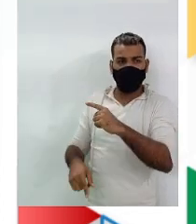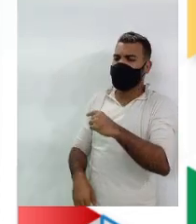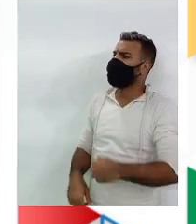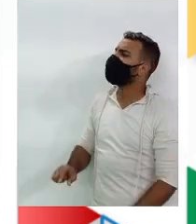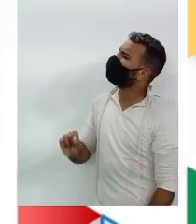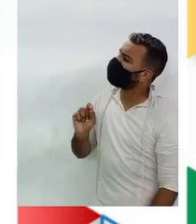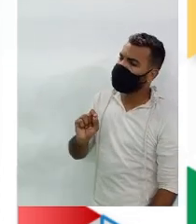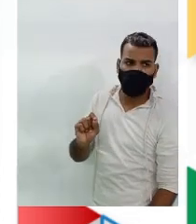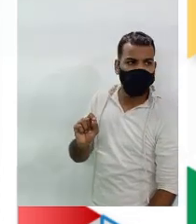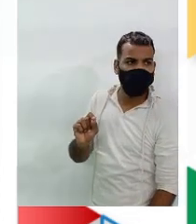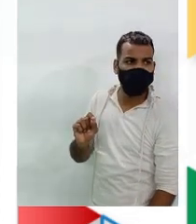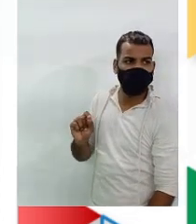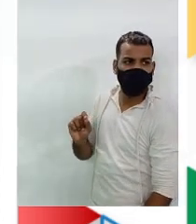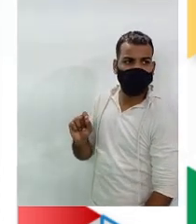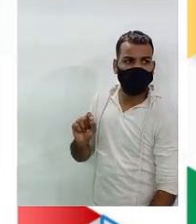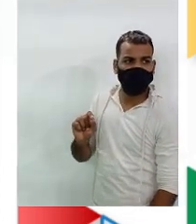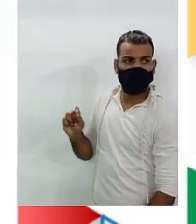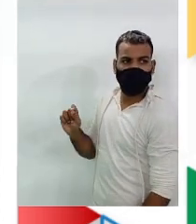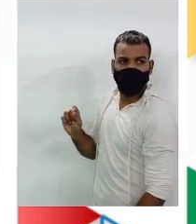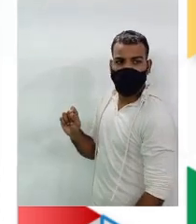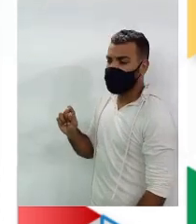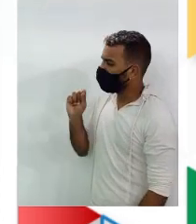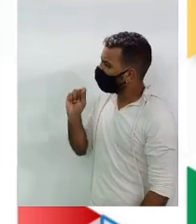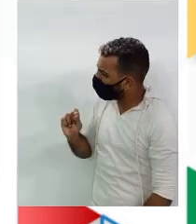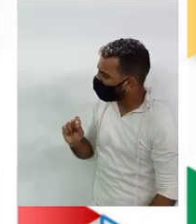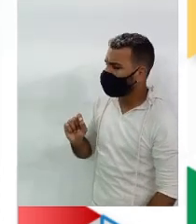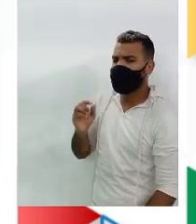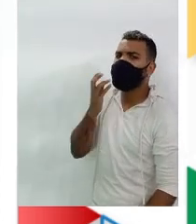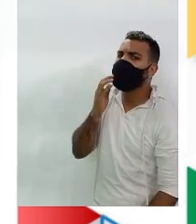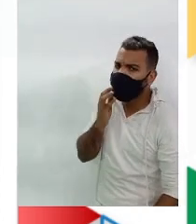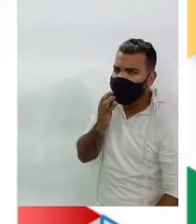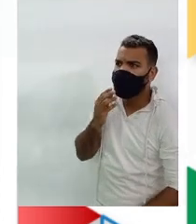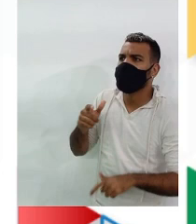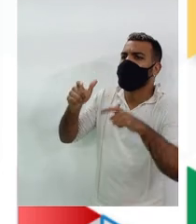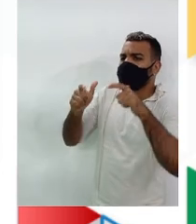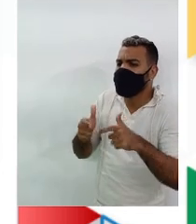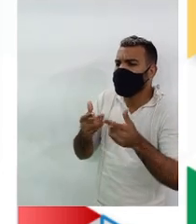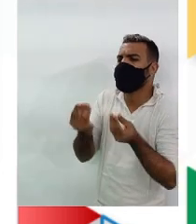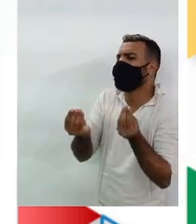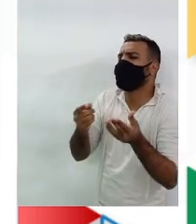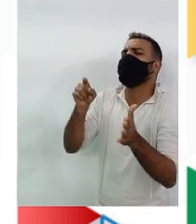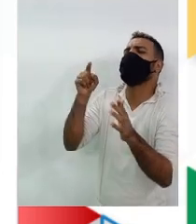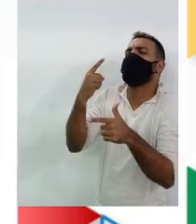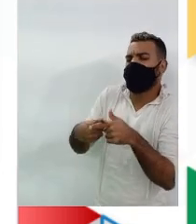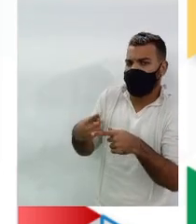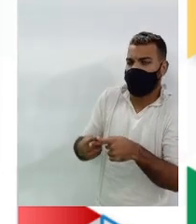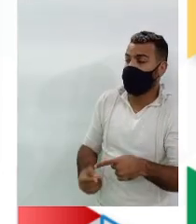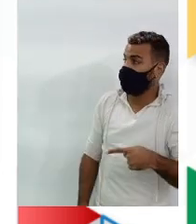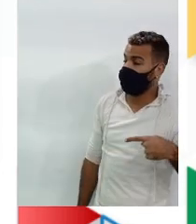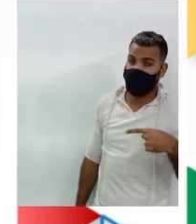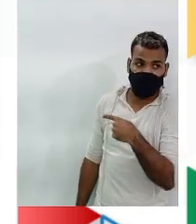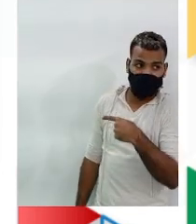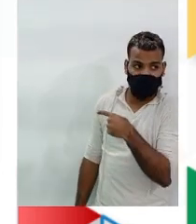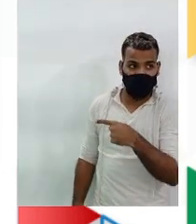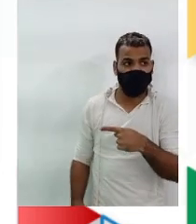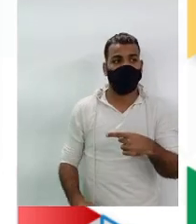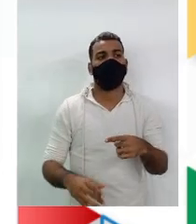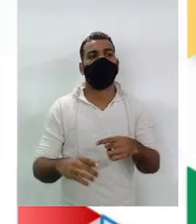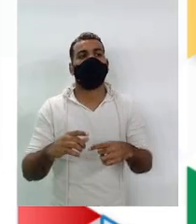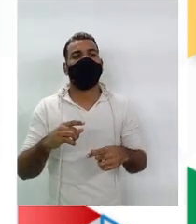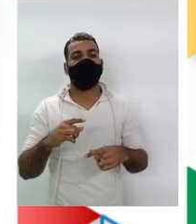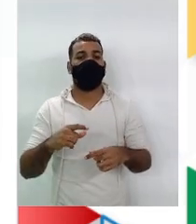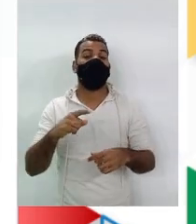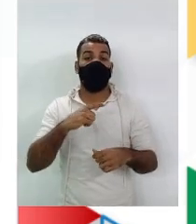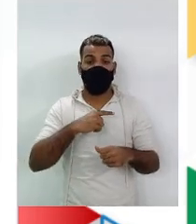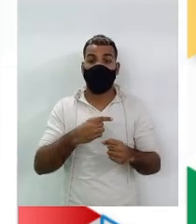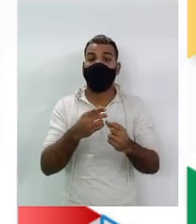quem, quando, onde, como, por quê? Essas perguntas elas vão nortear